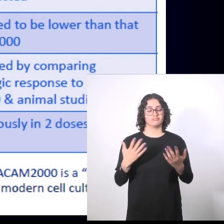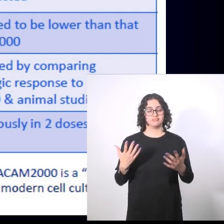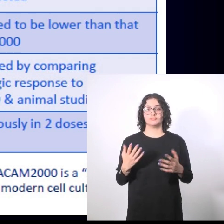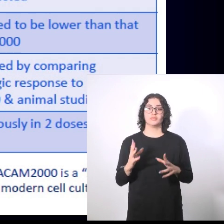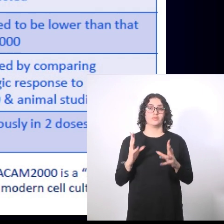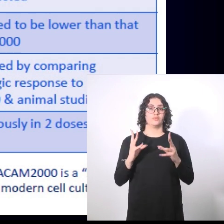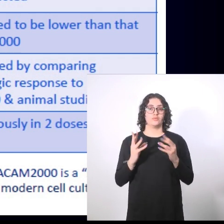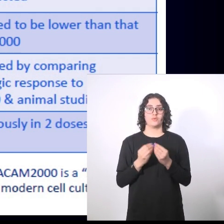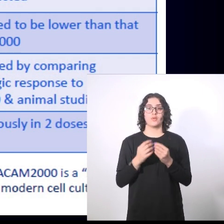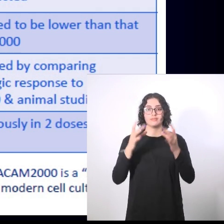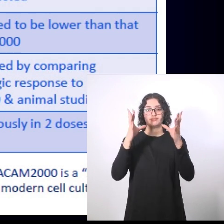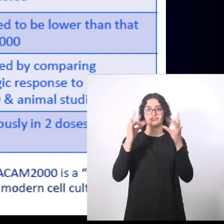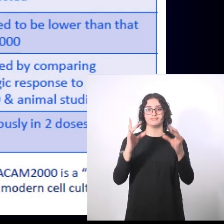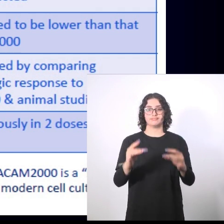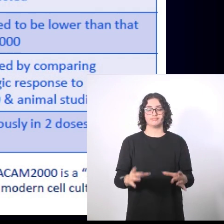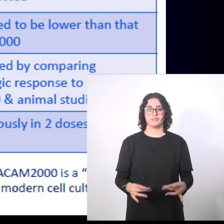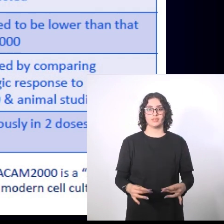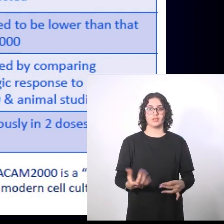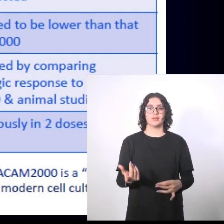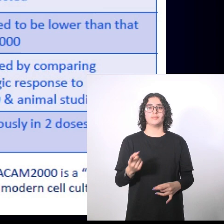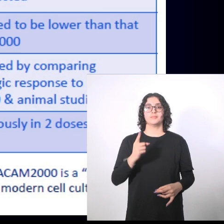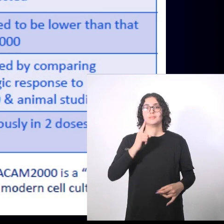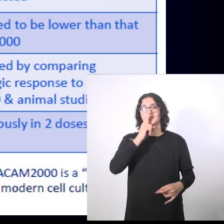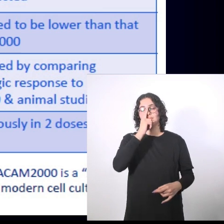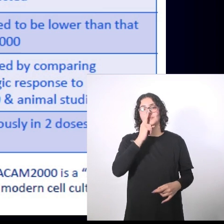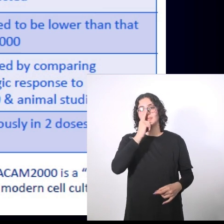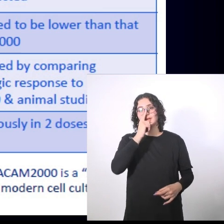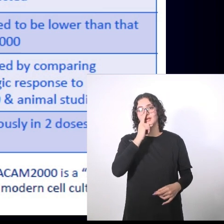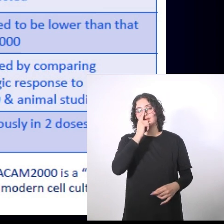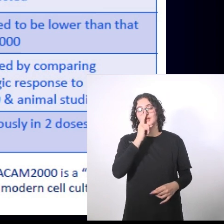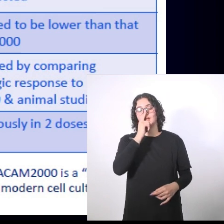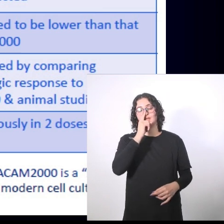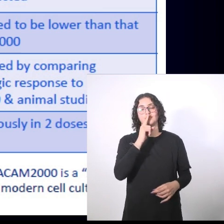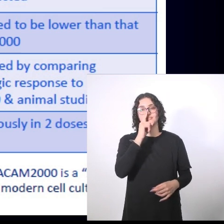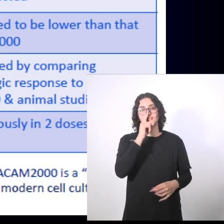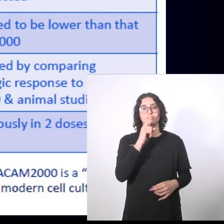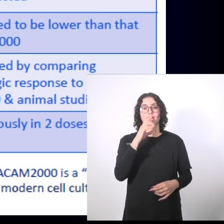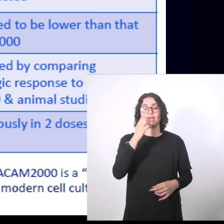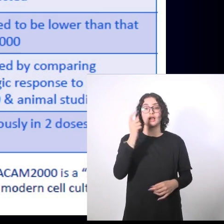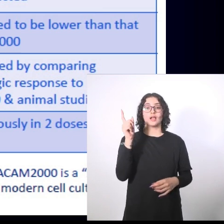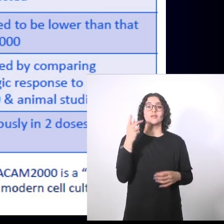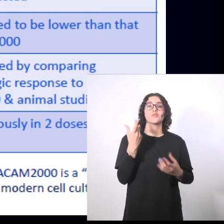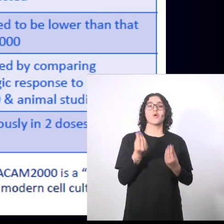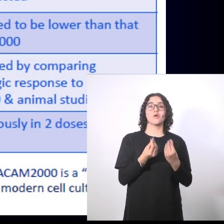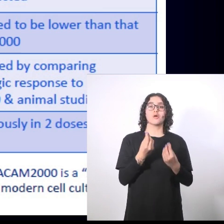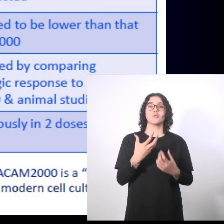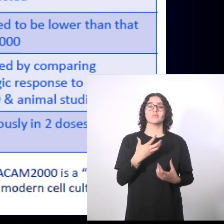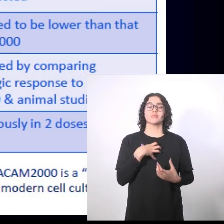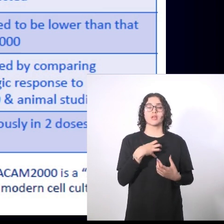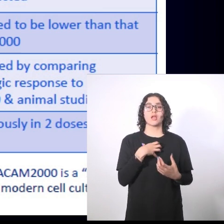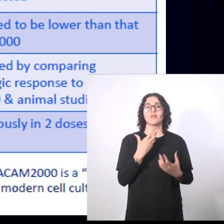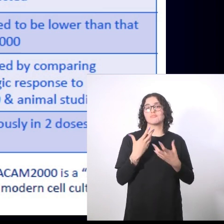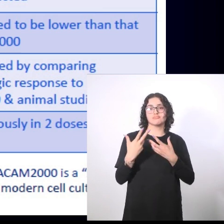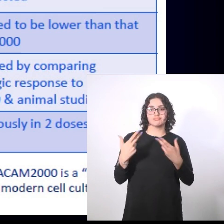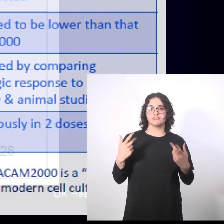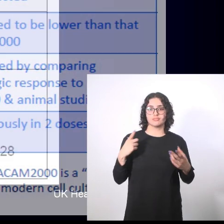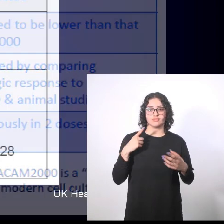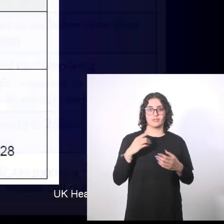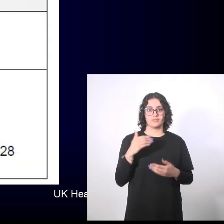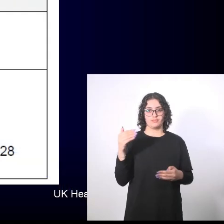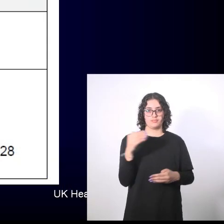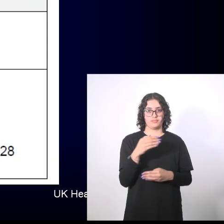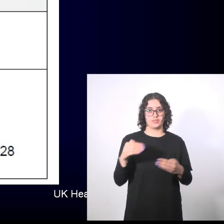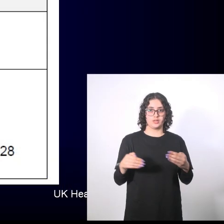né, são todos os detalhes. O risco da miopericardite ocorre na ACAN, né, não na Jynneos. Próximo, por